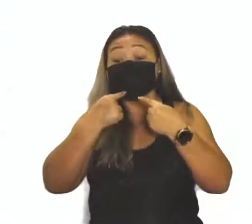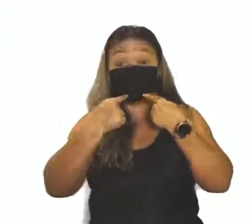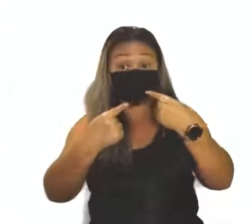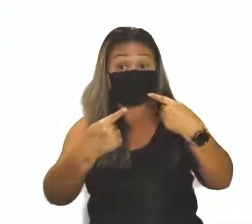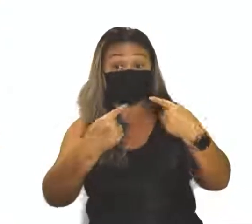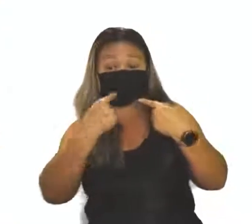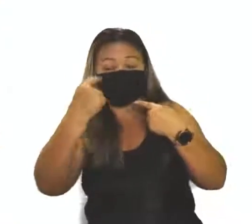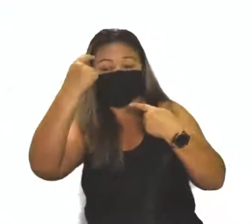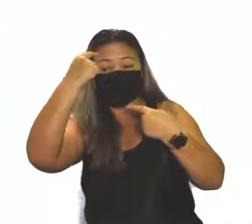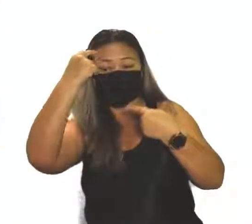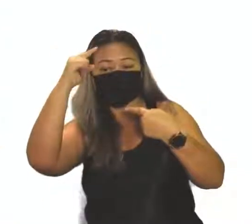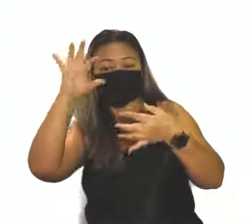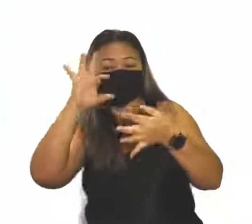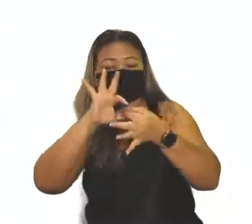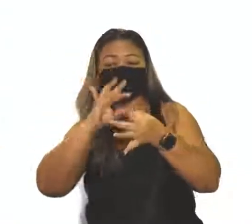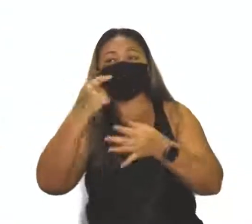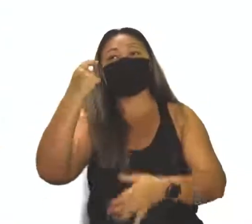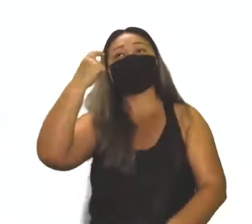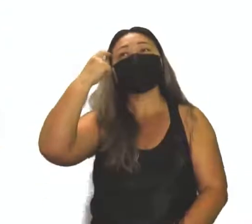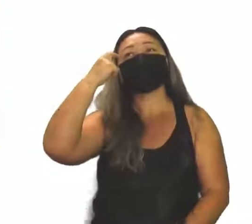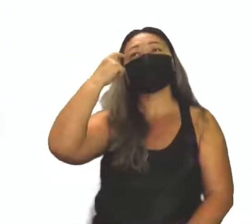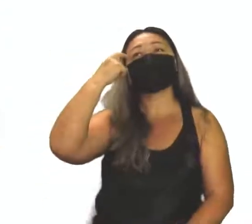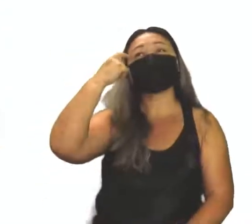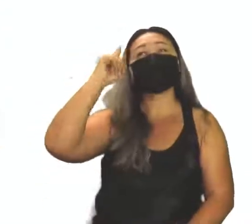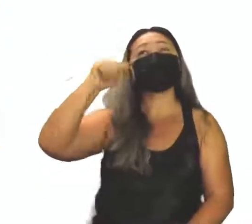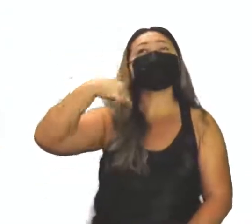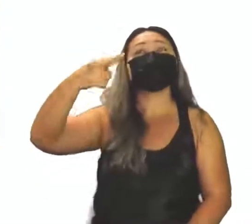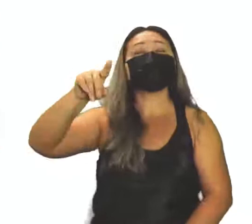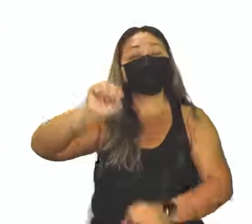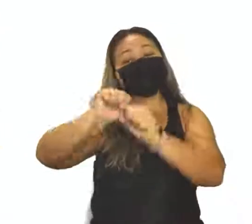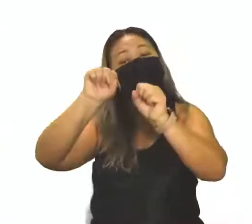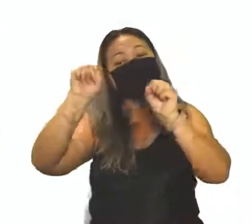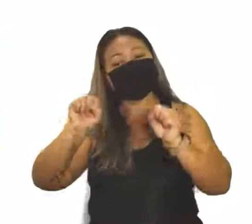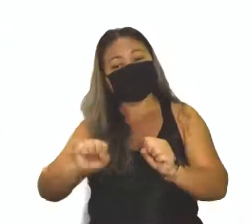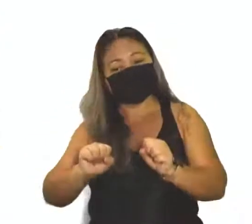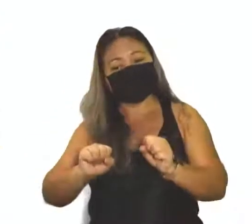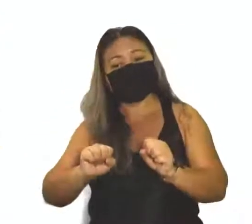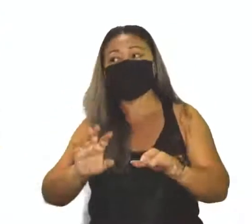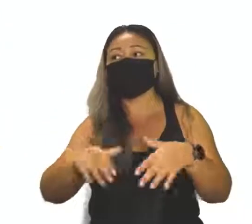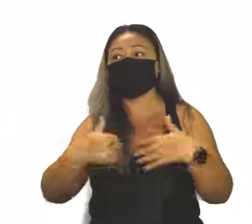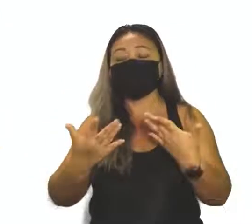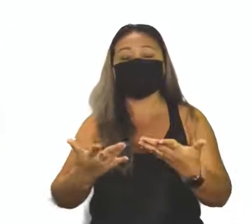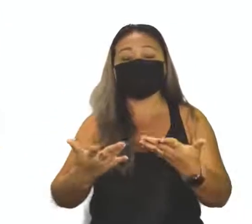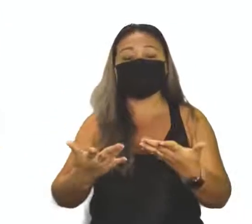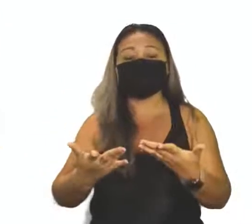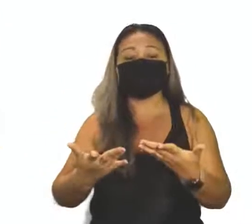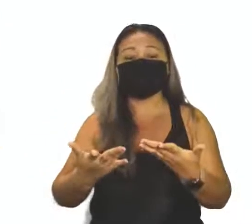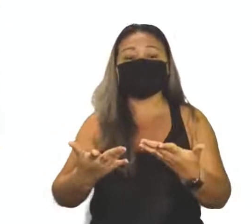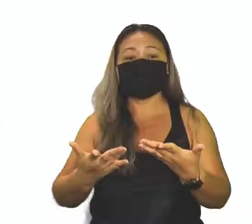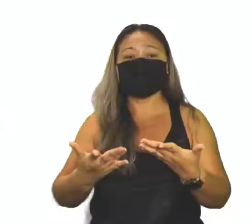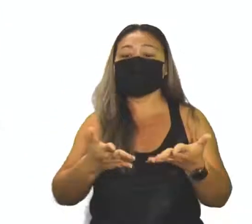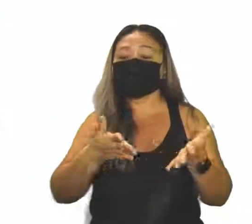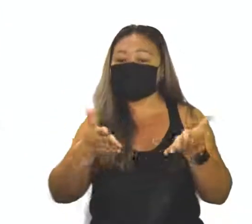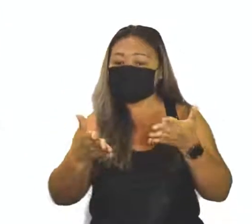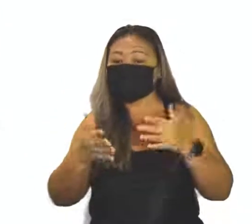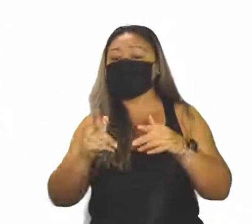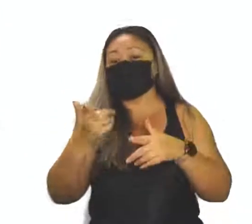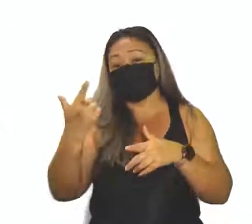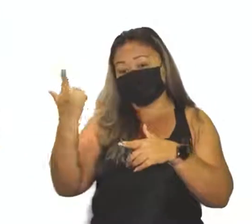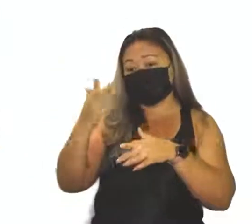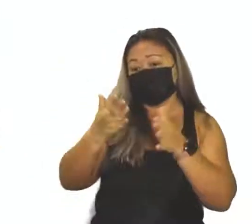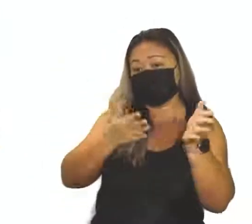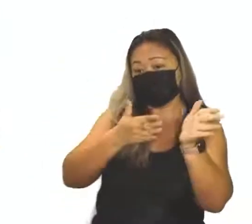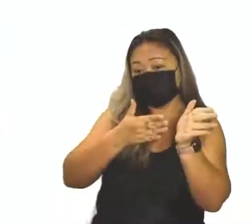crítico e reflexivo e, além disso, o sistemático que nós vimos. Aí, estamos num período da Grécia, né,